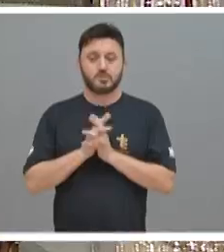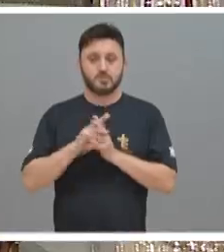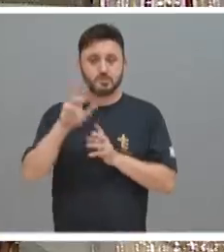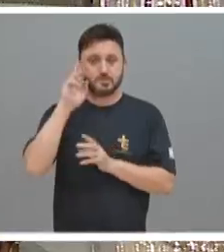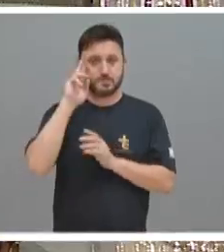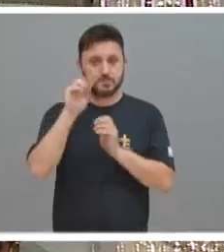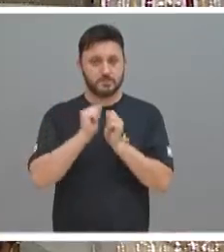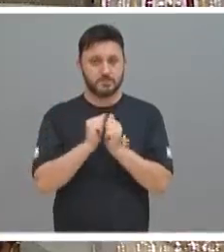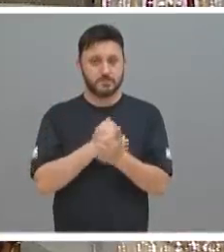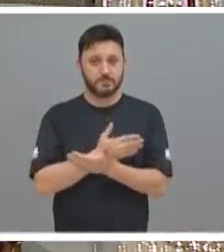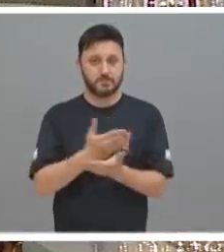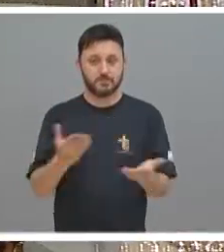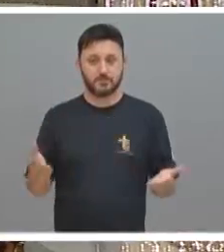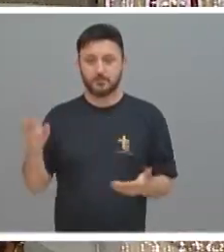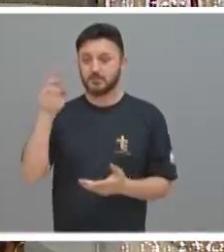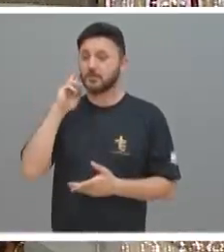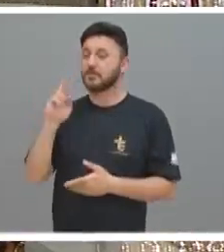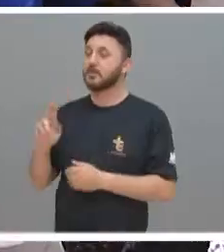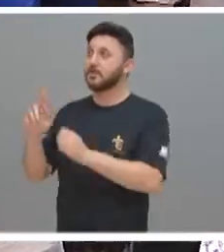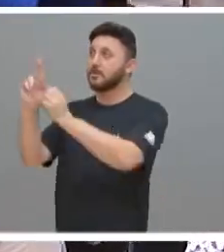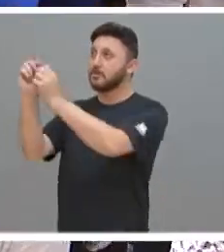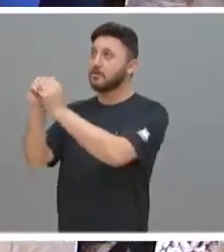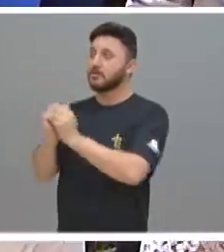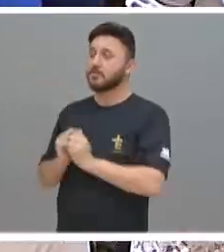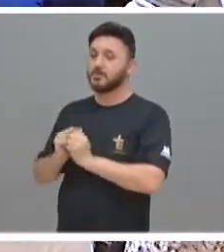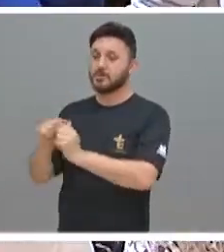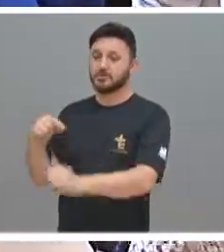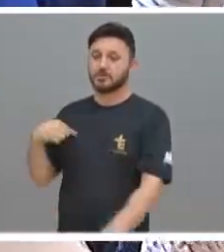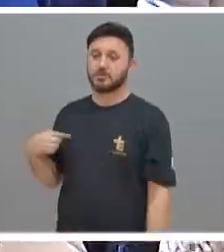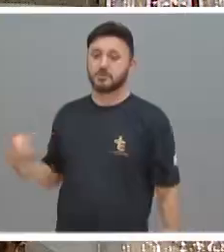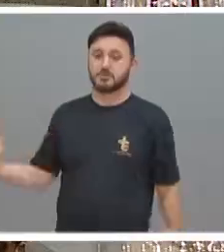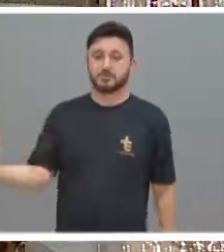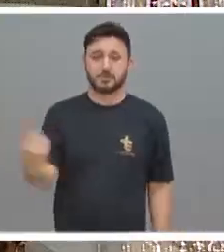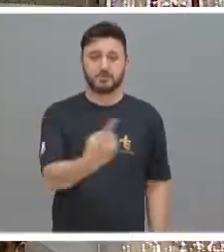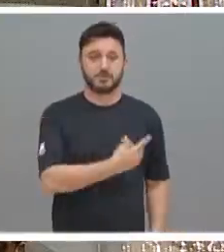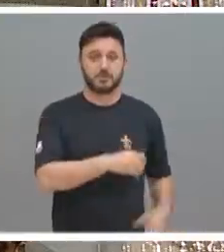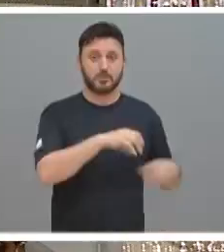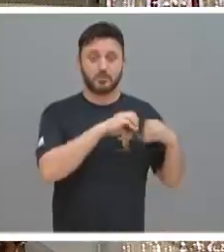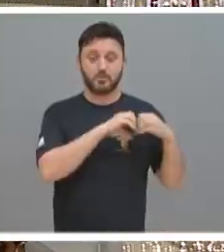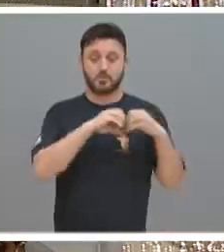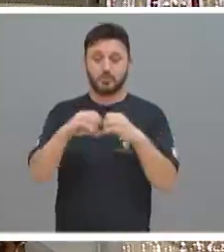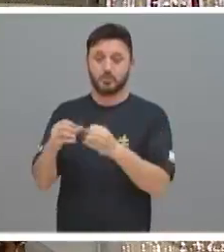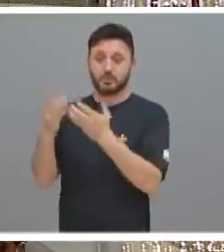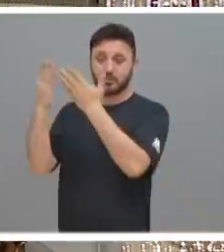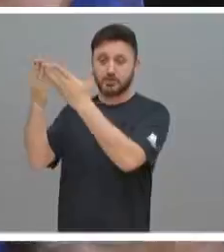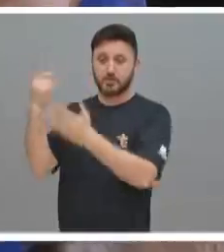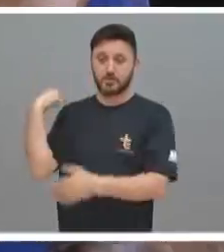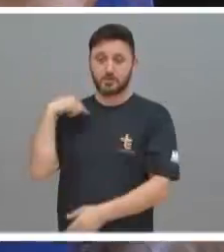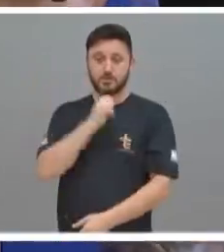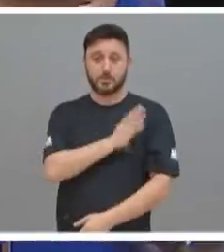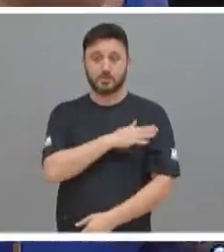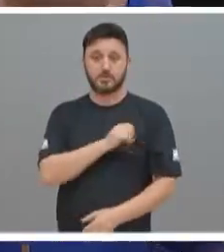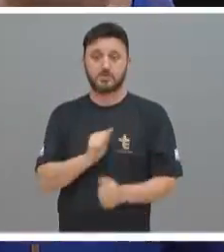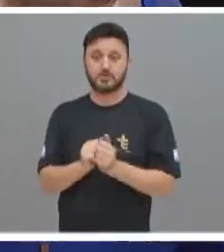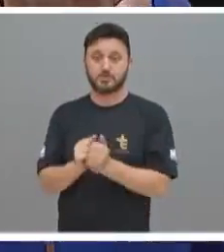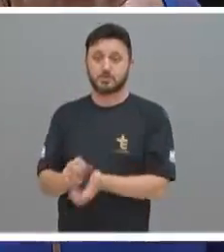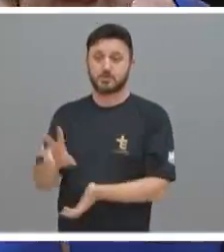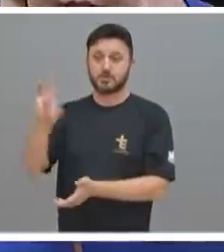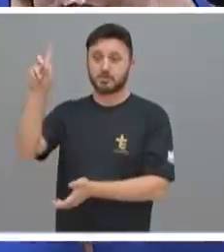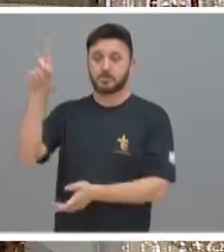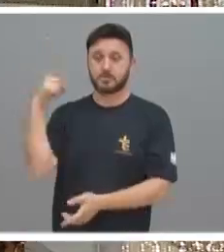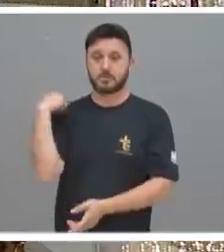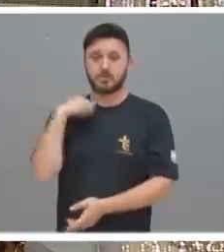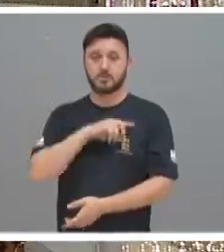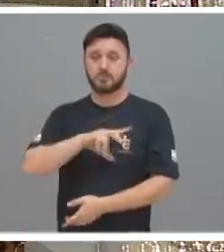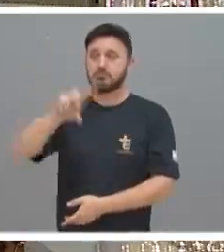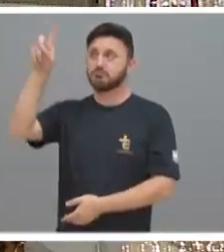Amém. O Senhor esteja convosco. Ele está no meio de nós. Corações ao alto. O nosso coração está em